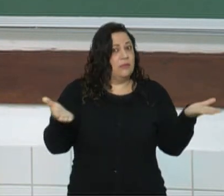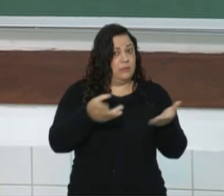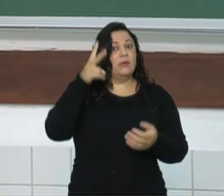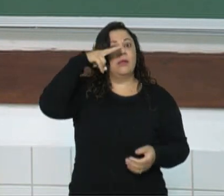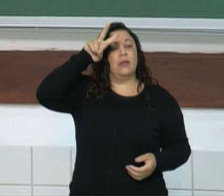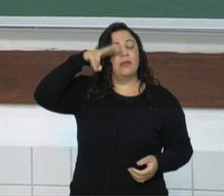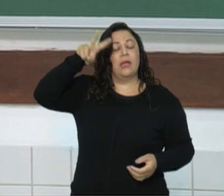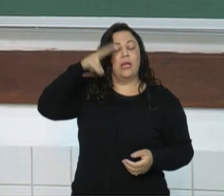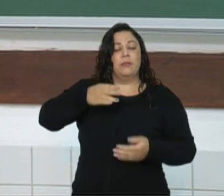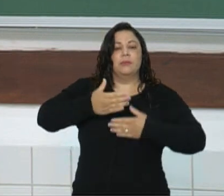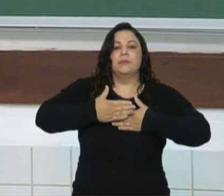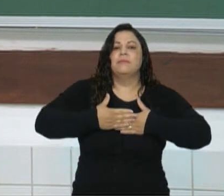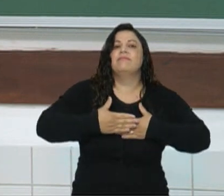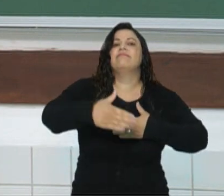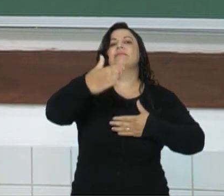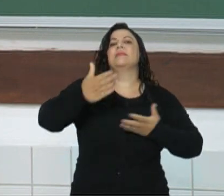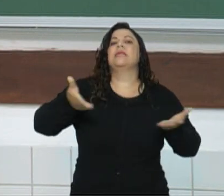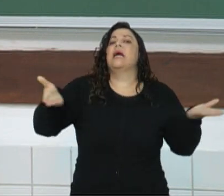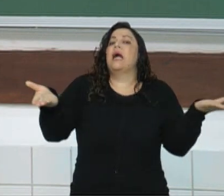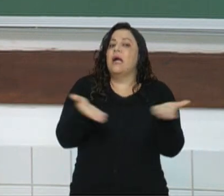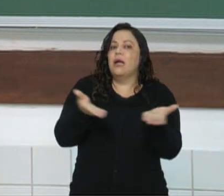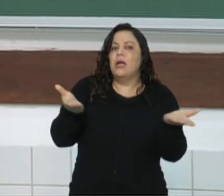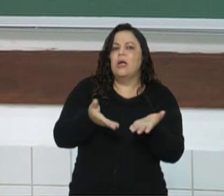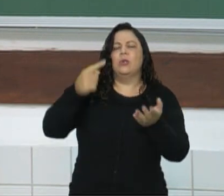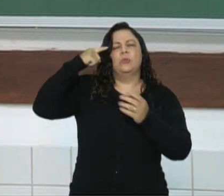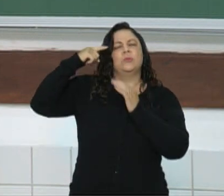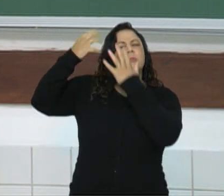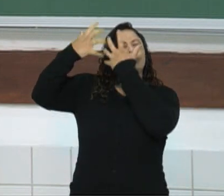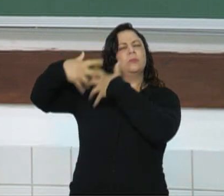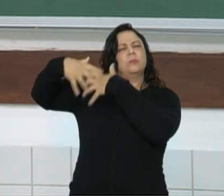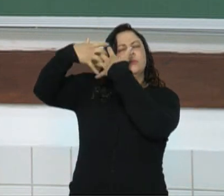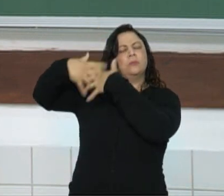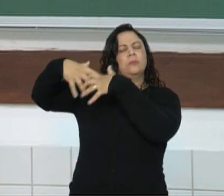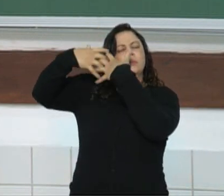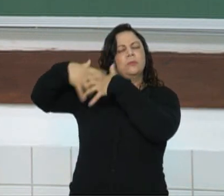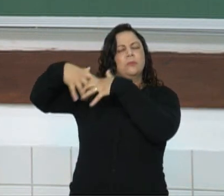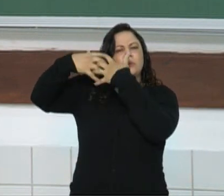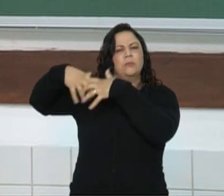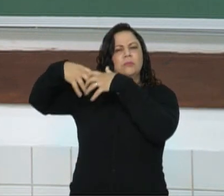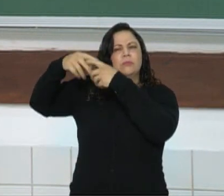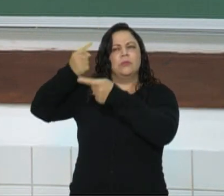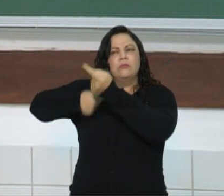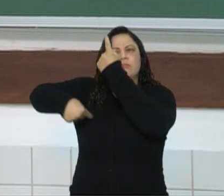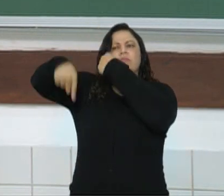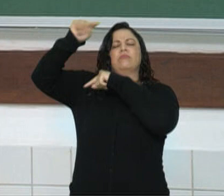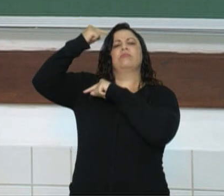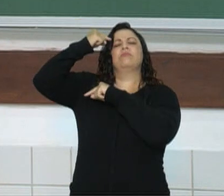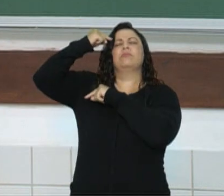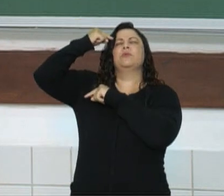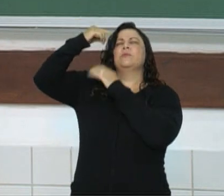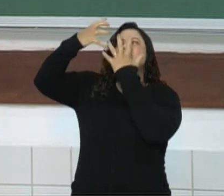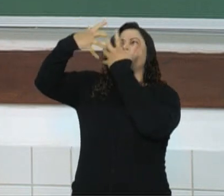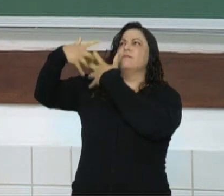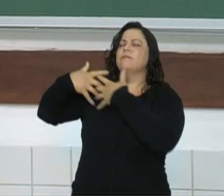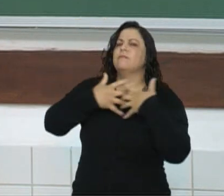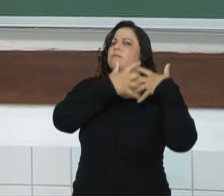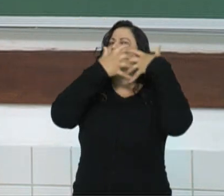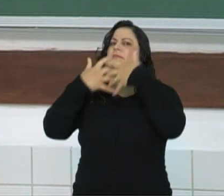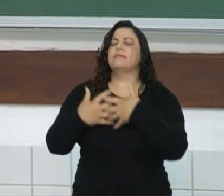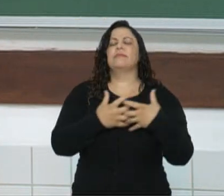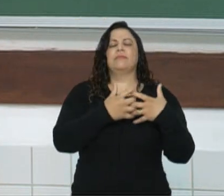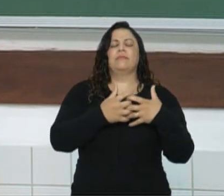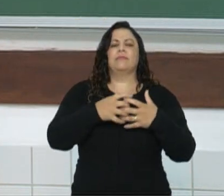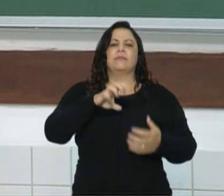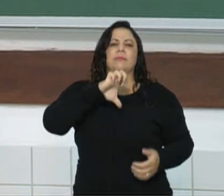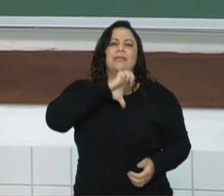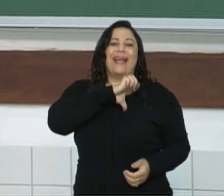vamos iniciar uma reflexão dentro de um universo bem específico da ética Ubuntu. Uma ética